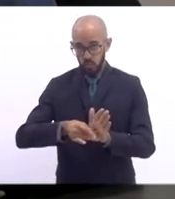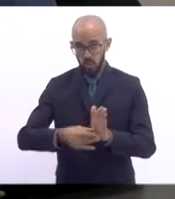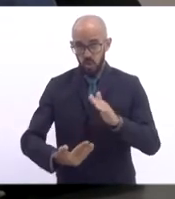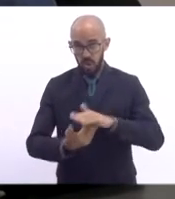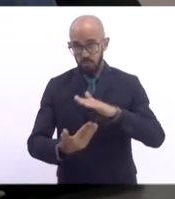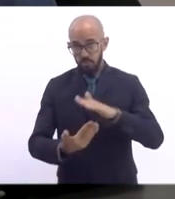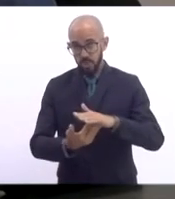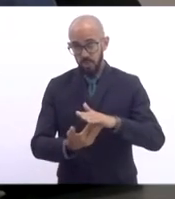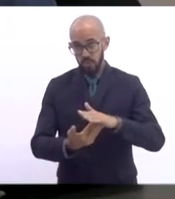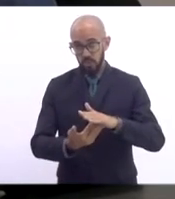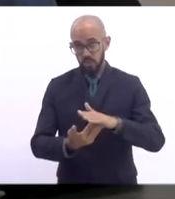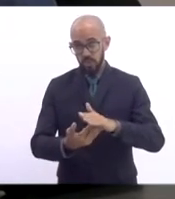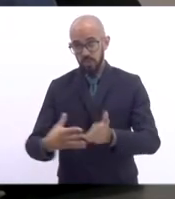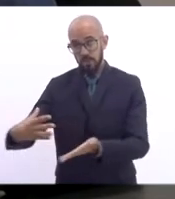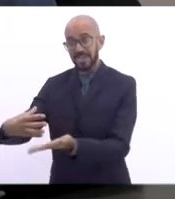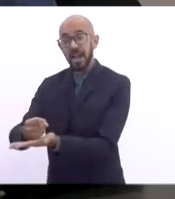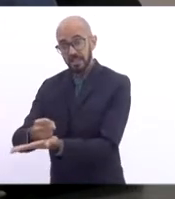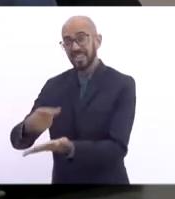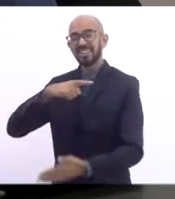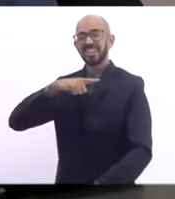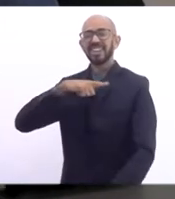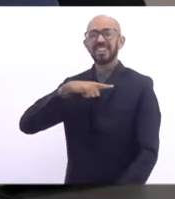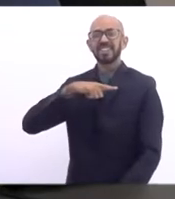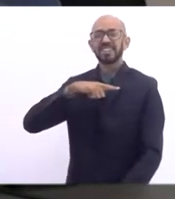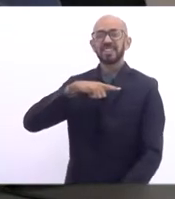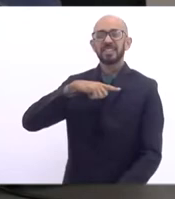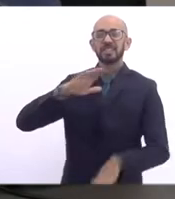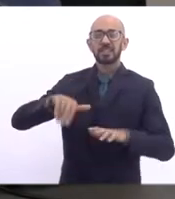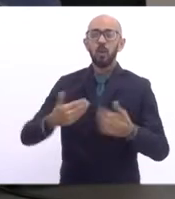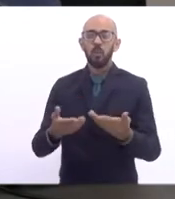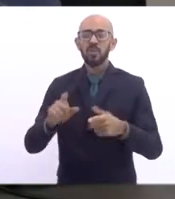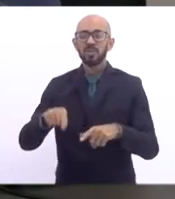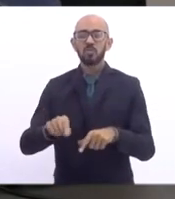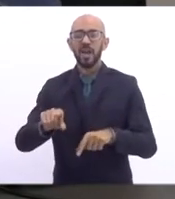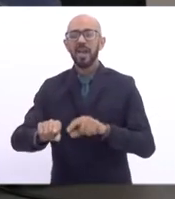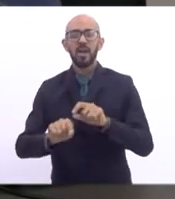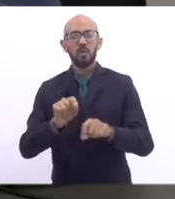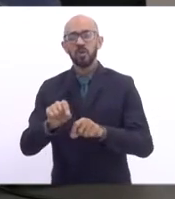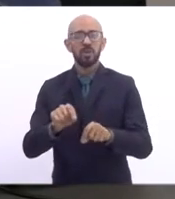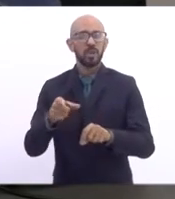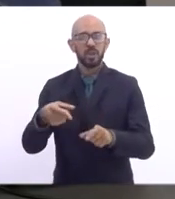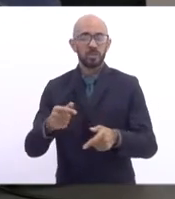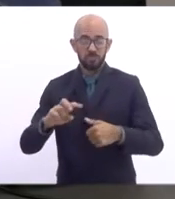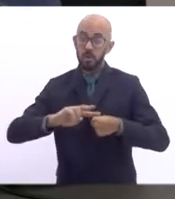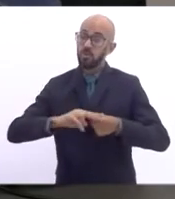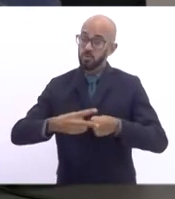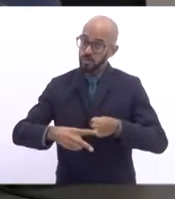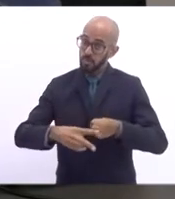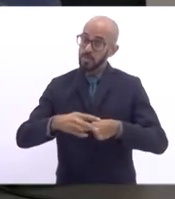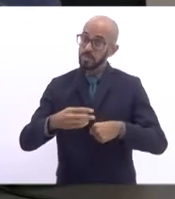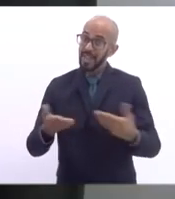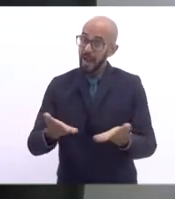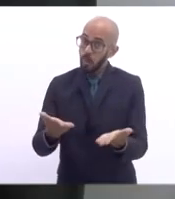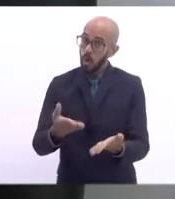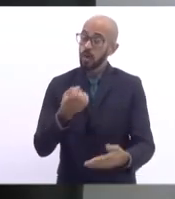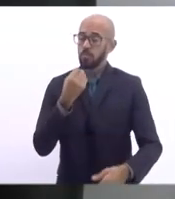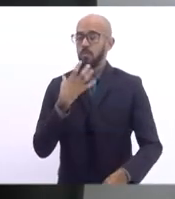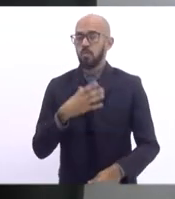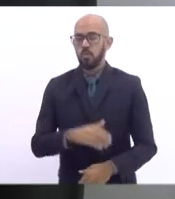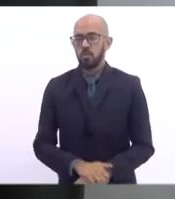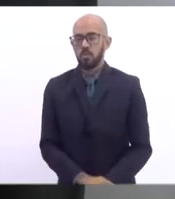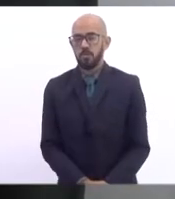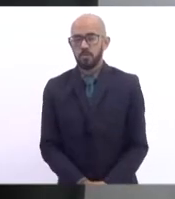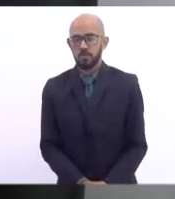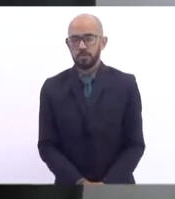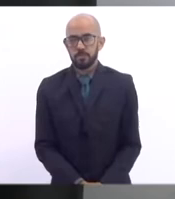receita está infectado Então isso é um fato do remédio sim sendo bom Então olha